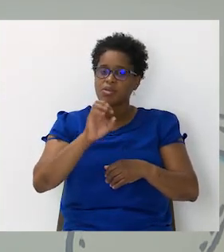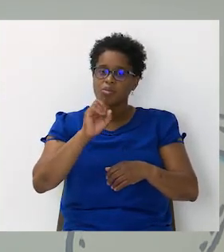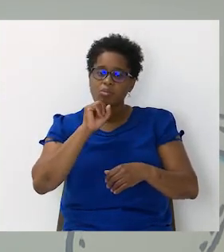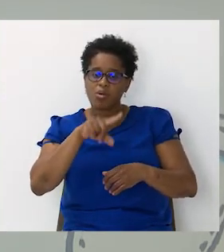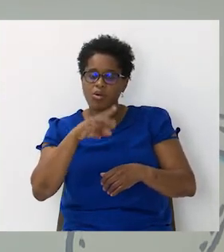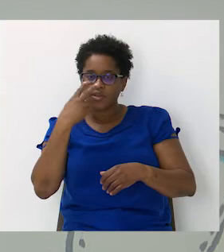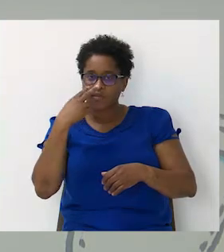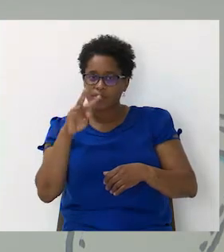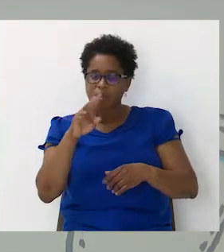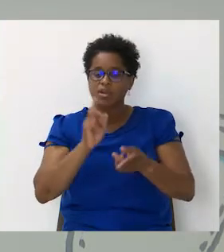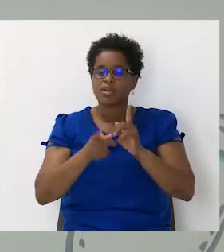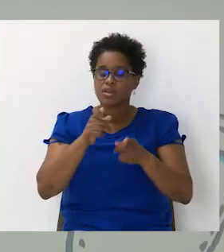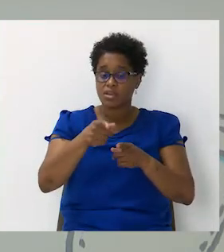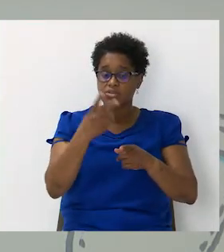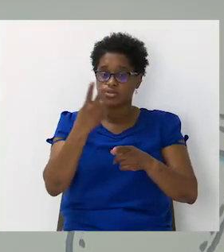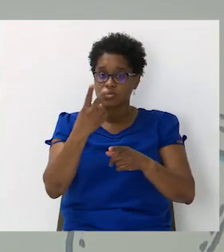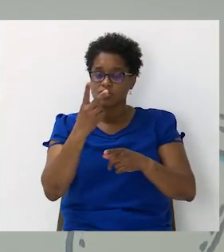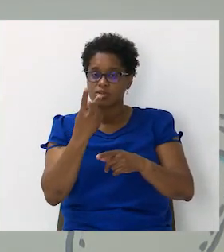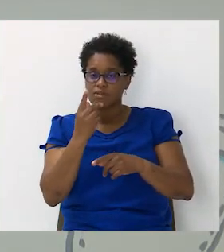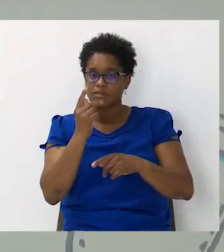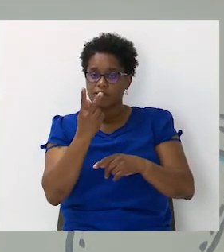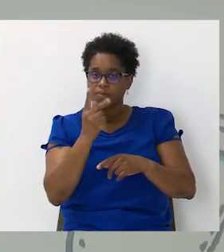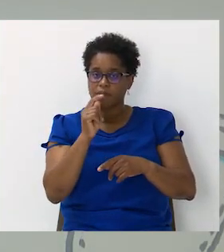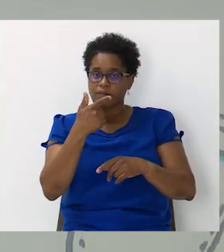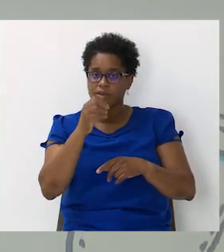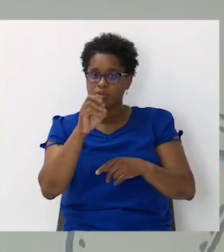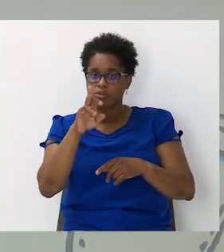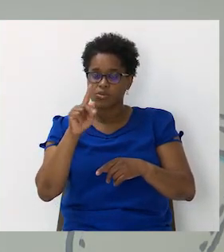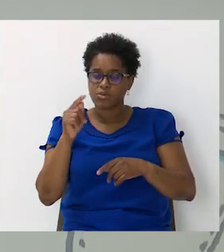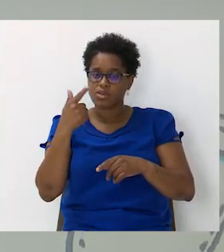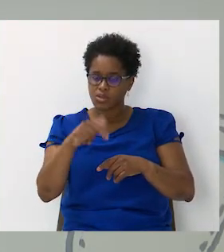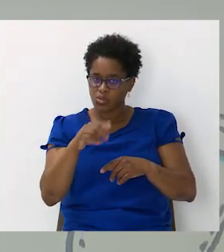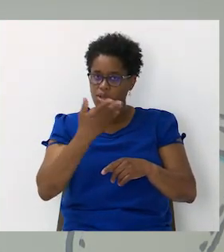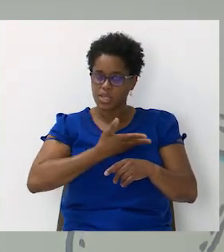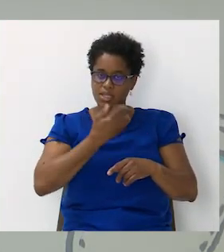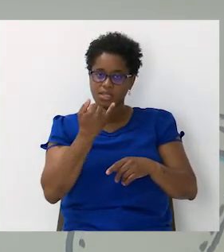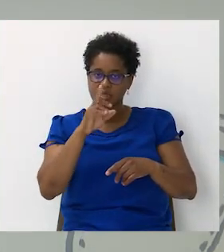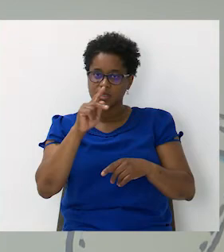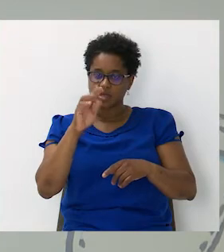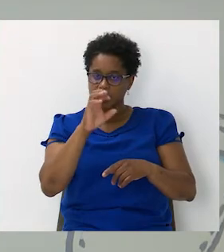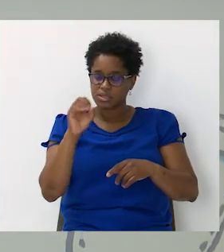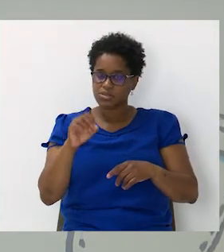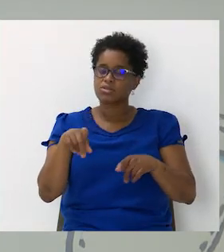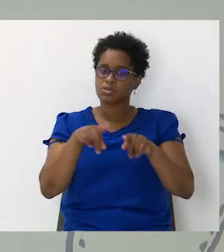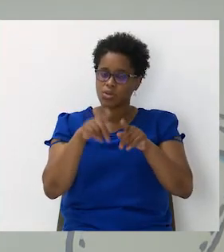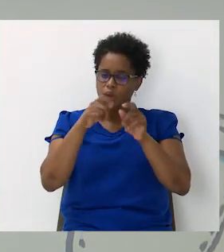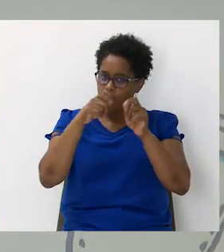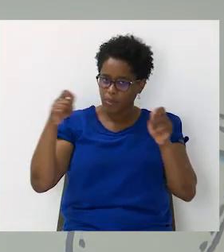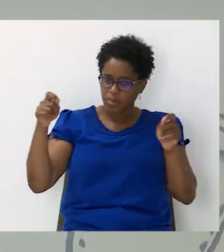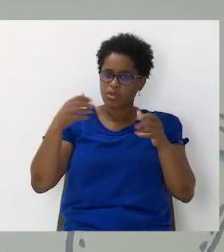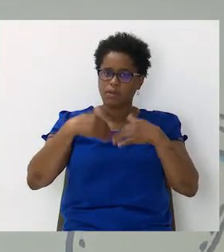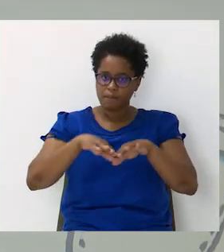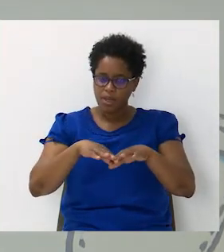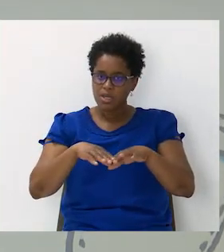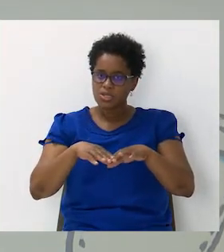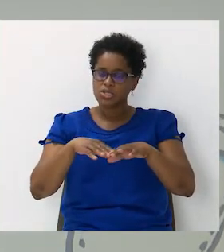ver que esses dois vetores têm a mesma direção, têm o mesmo comprimento, mas